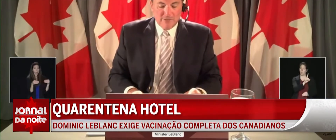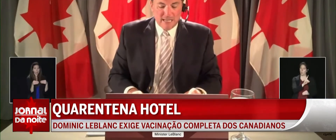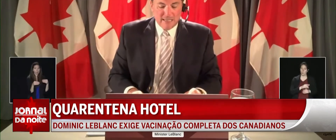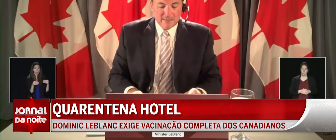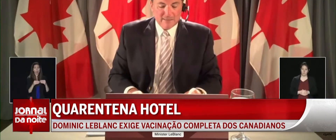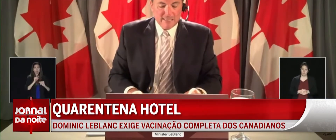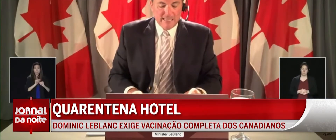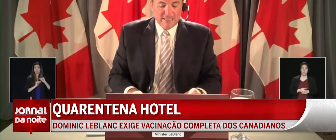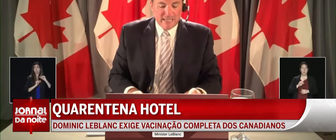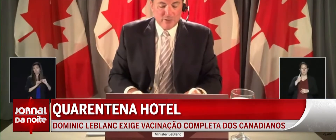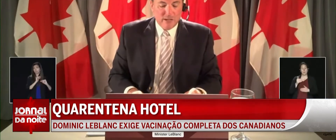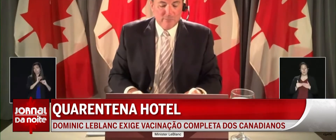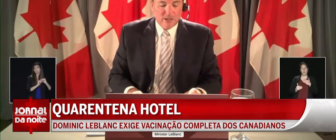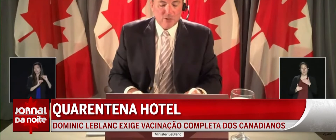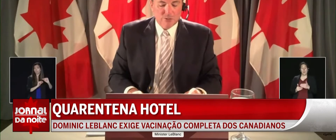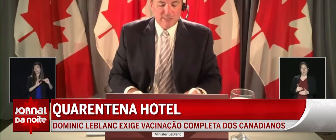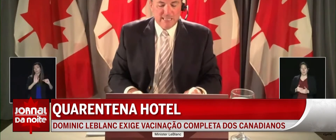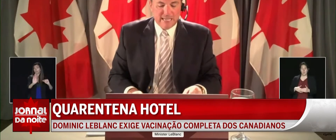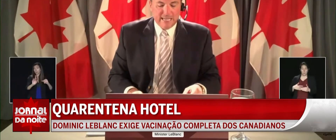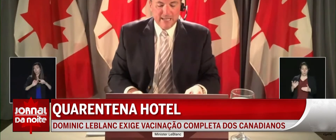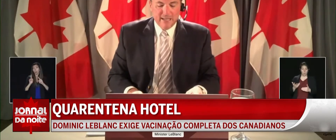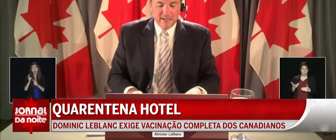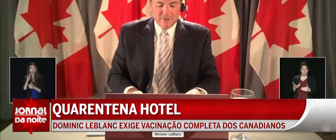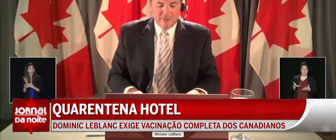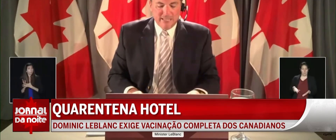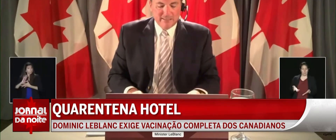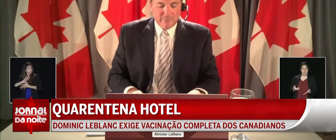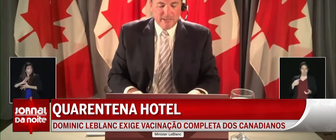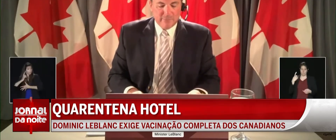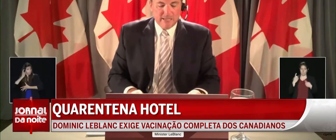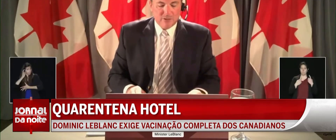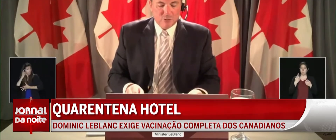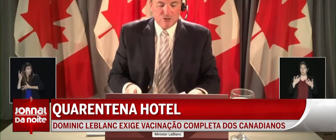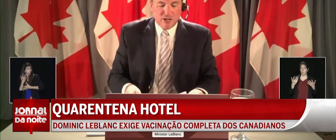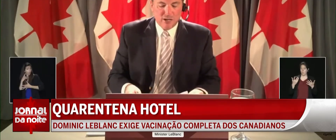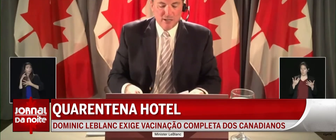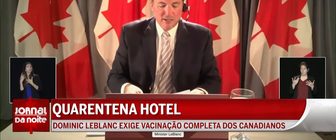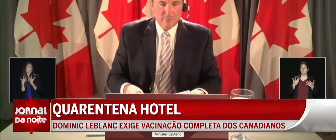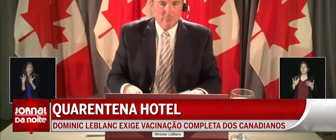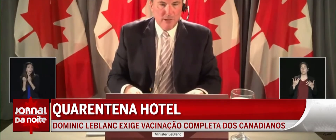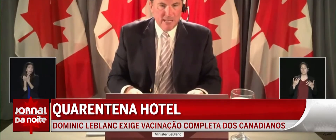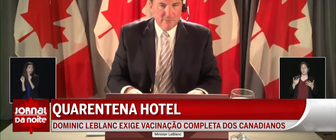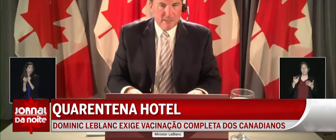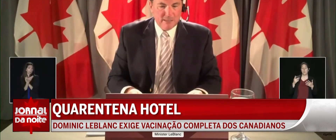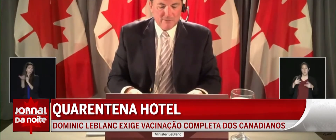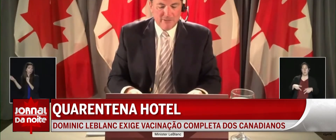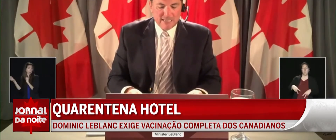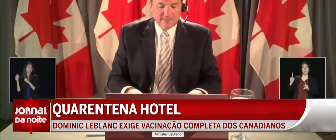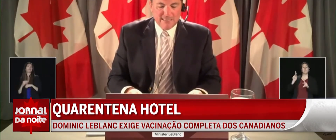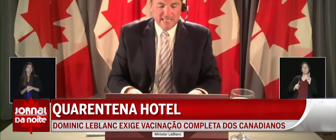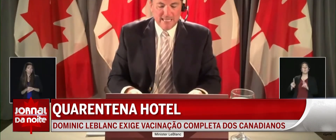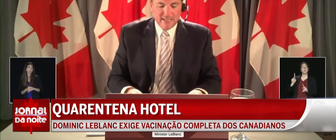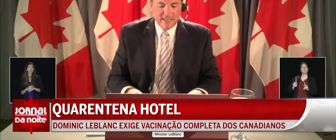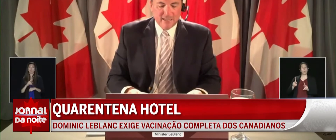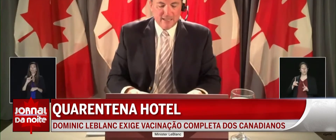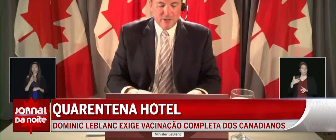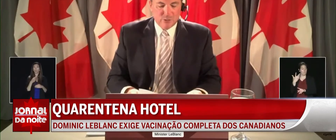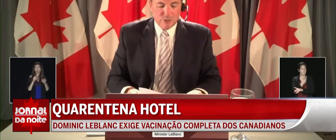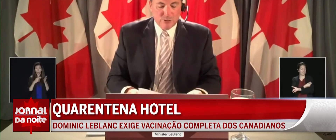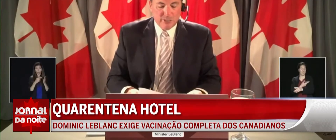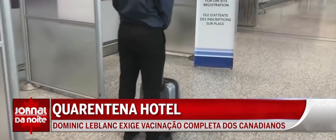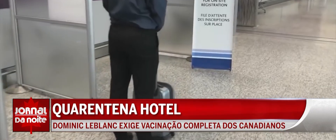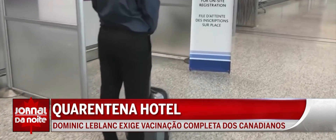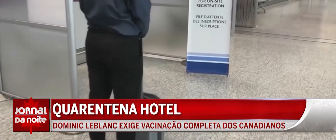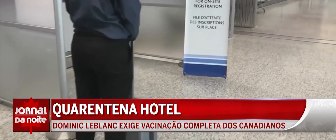vacinados e autorizados a entrar no país possam cruzar a fronteira sem ter de ficar no alojamento autorizado pelo governo